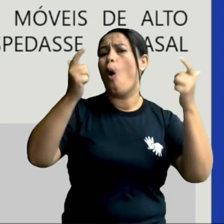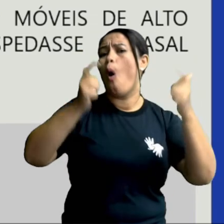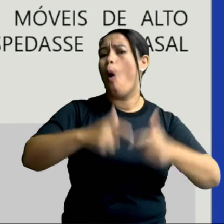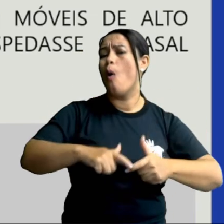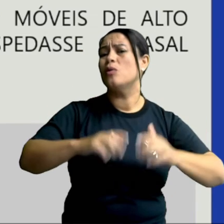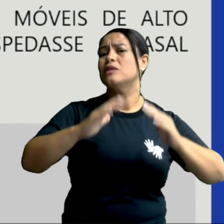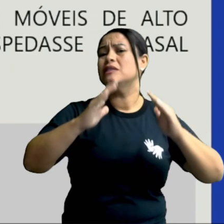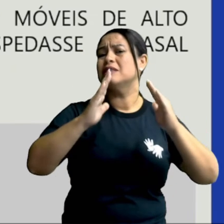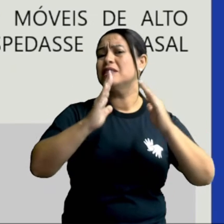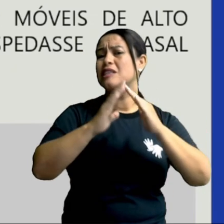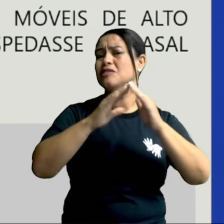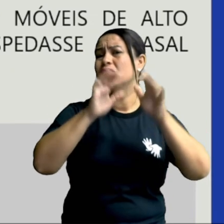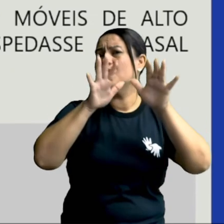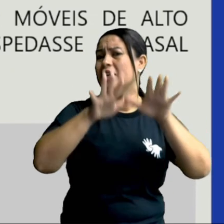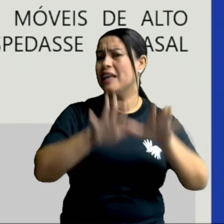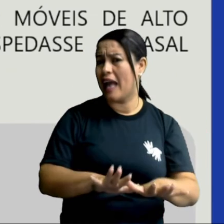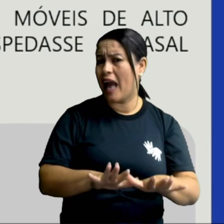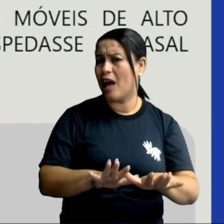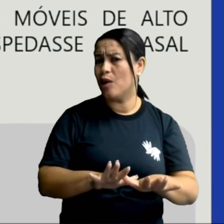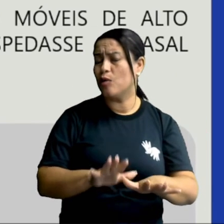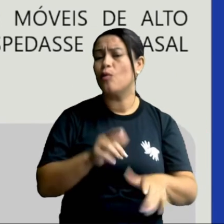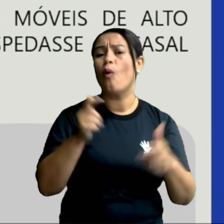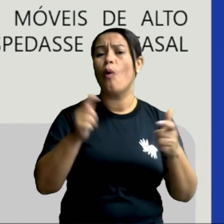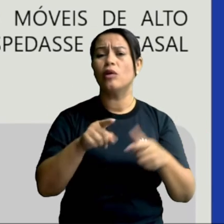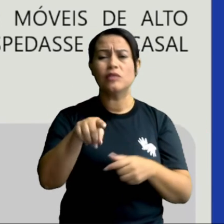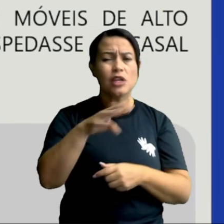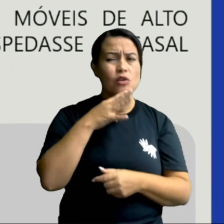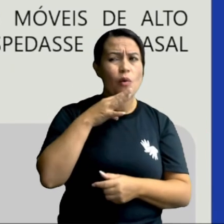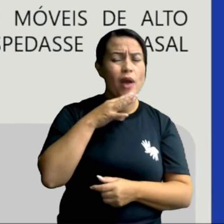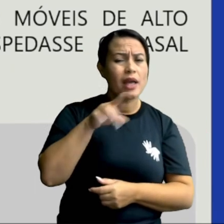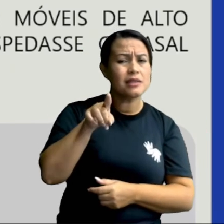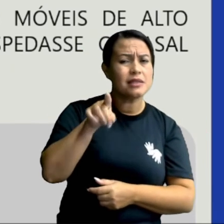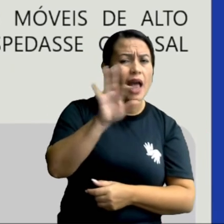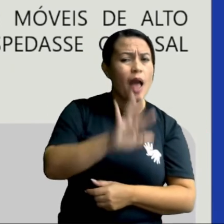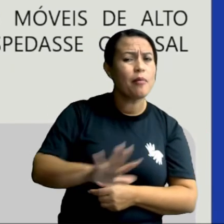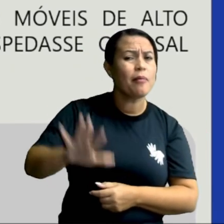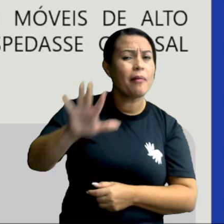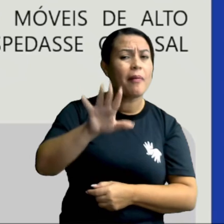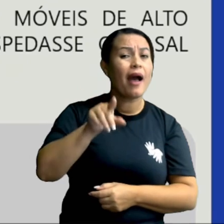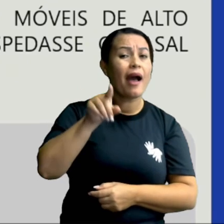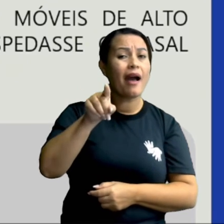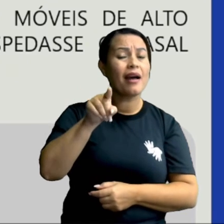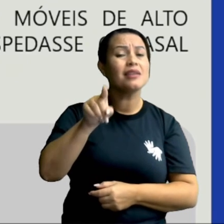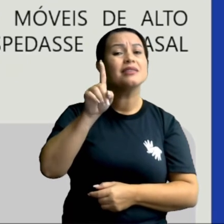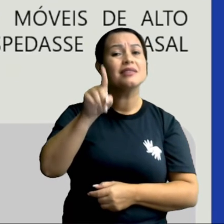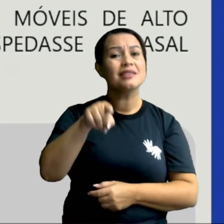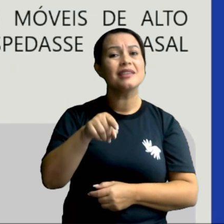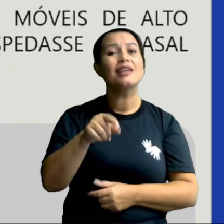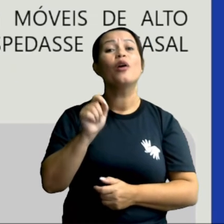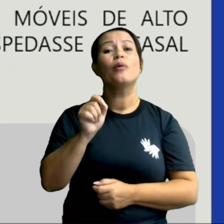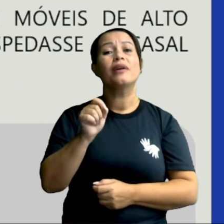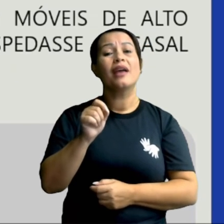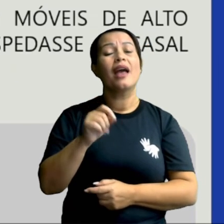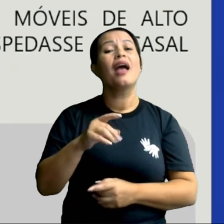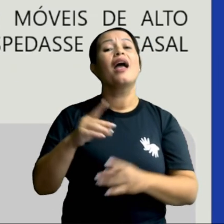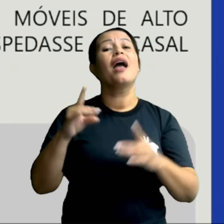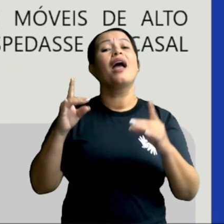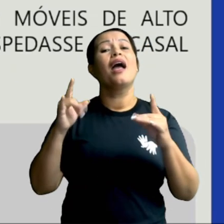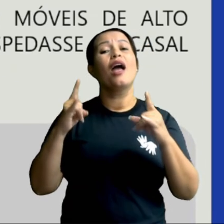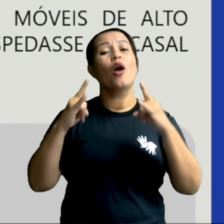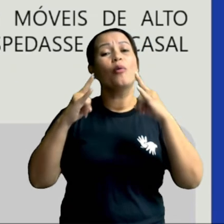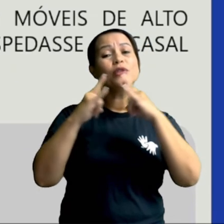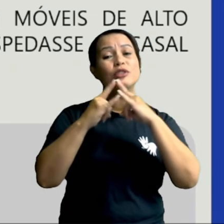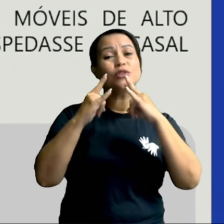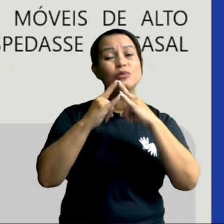eles permaneceram? Ó, vocês estão reconhecendo o prédio? Esse prédio é o prédio do Instituto Histórico e Geográfico da Vitória,